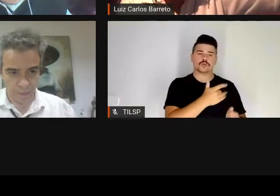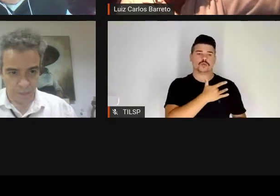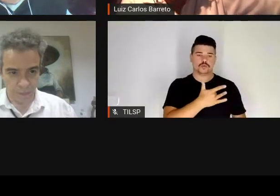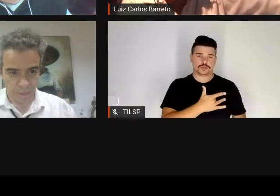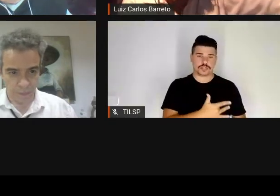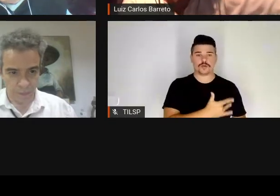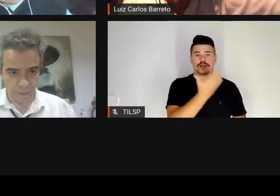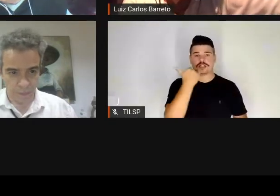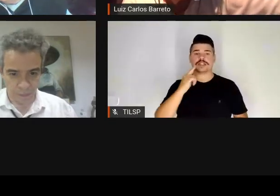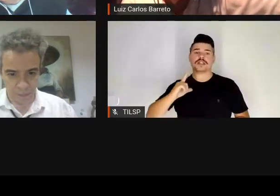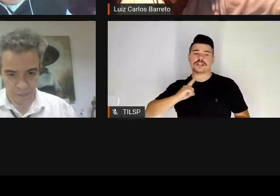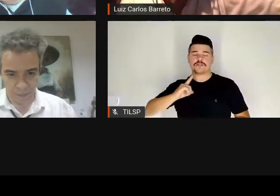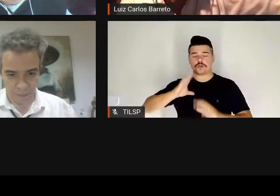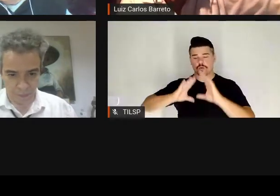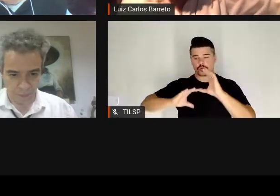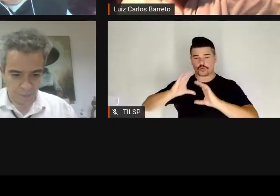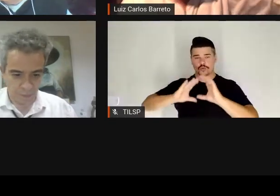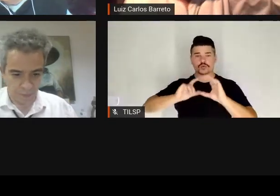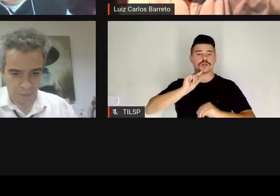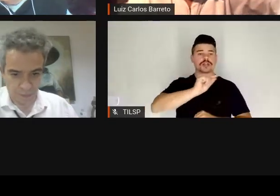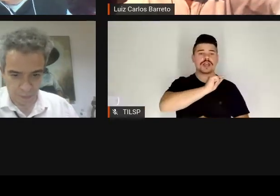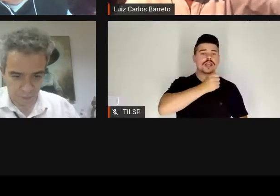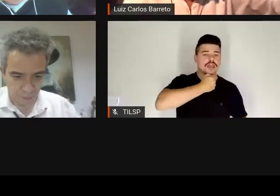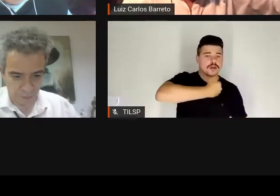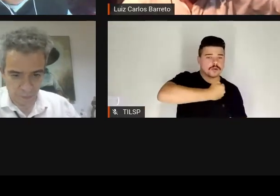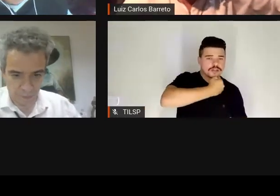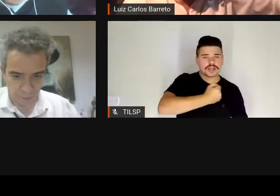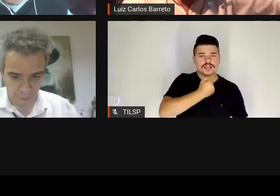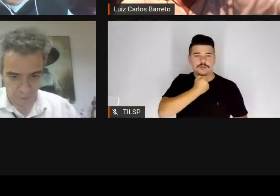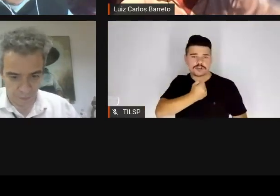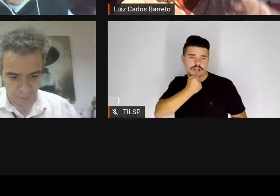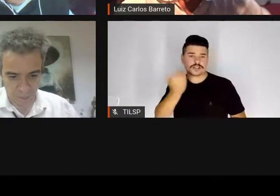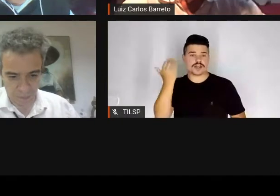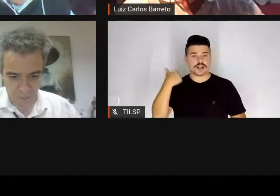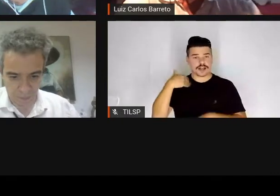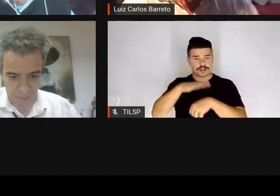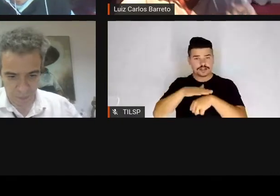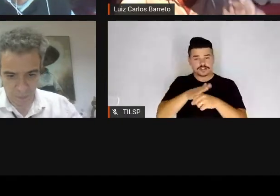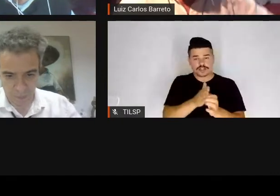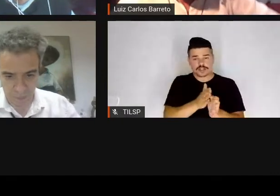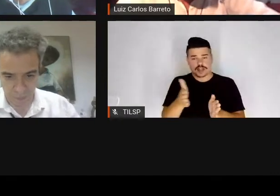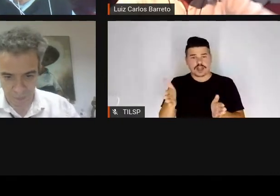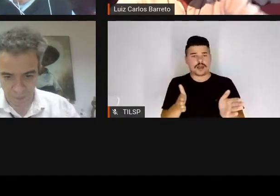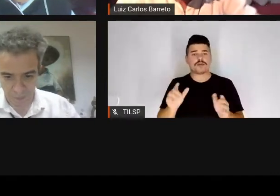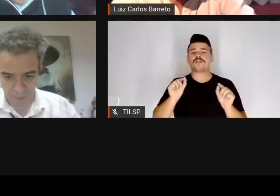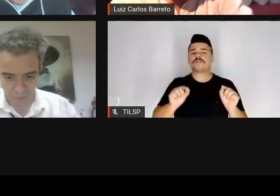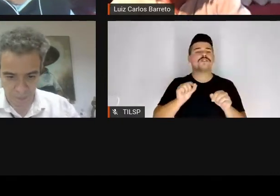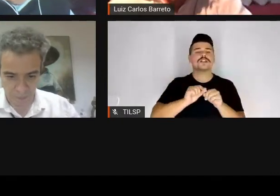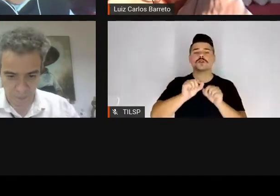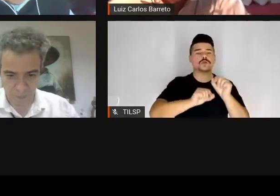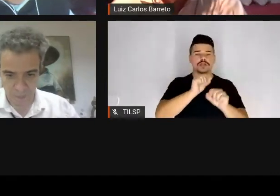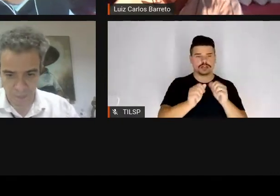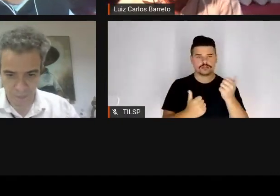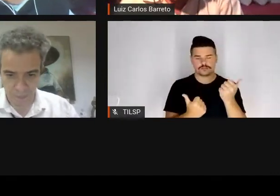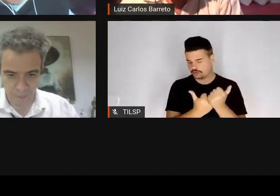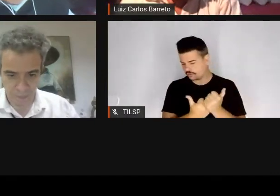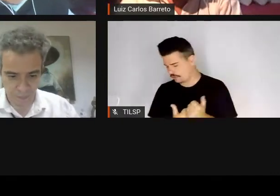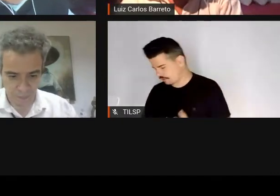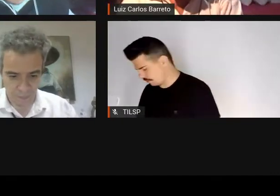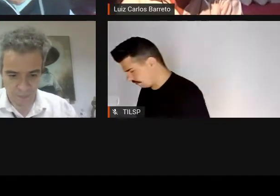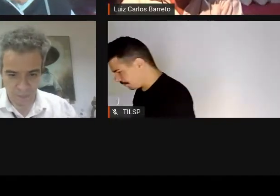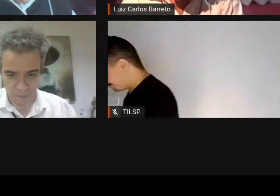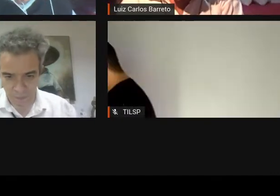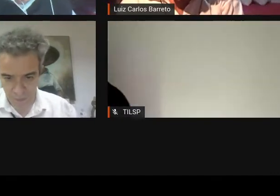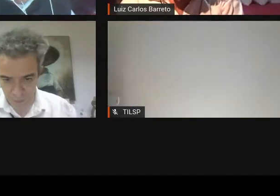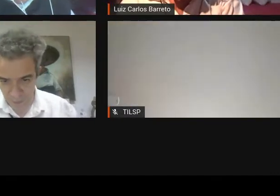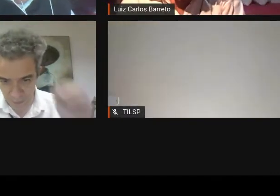de reportagem, porque na época você tinha... O Luciano quebrou uma regra.